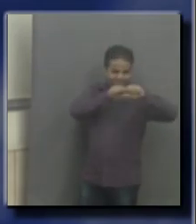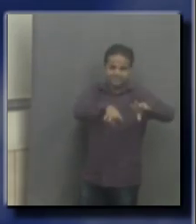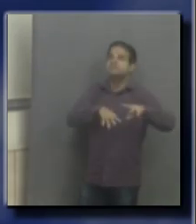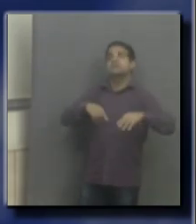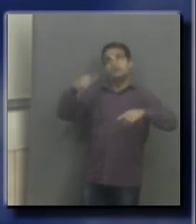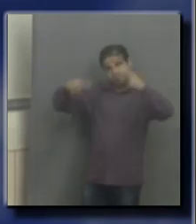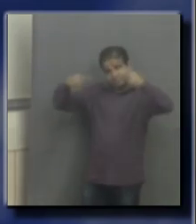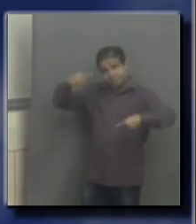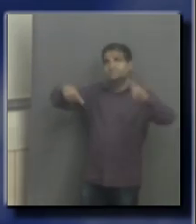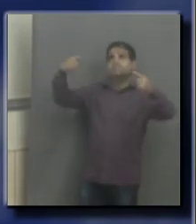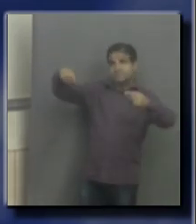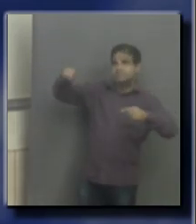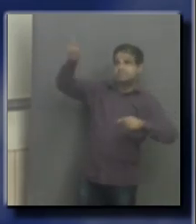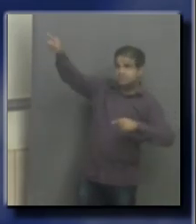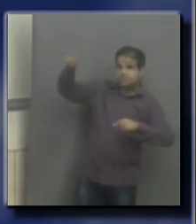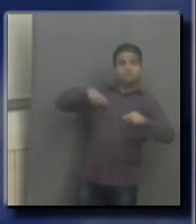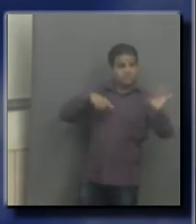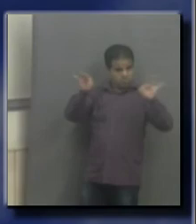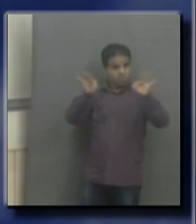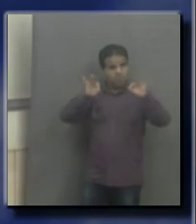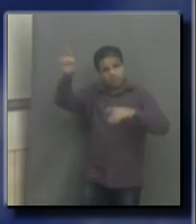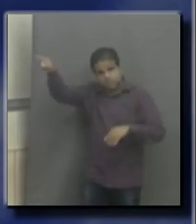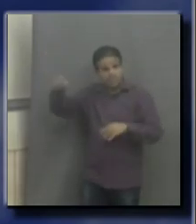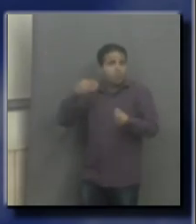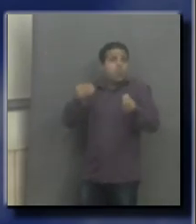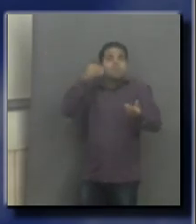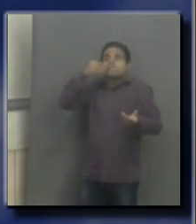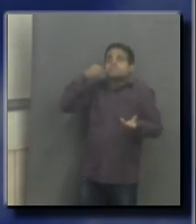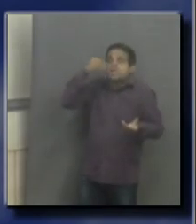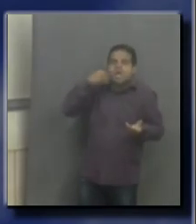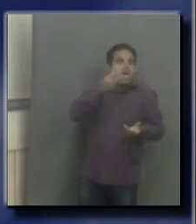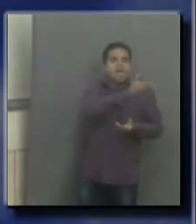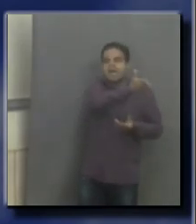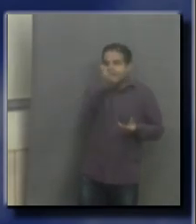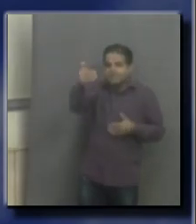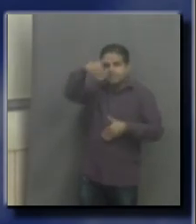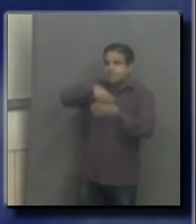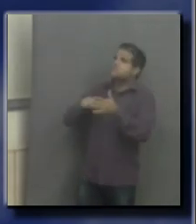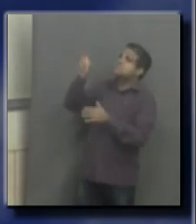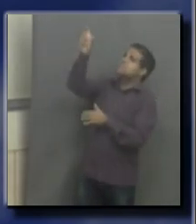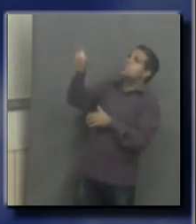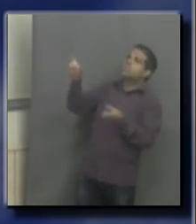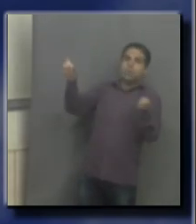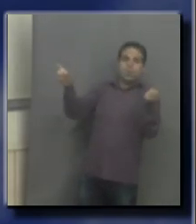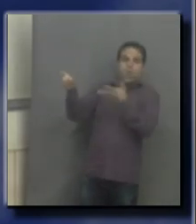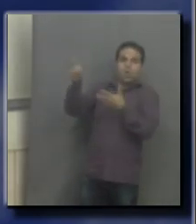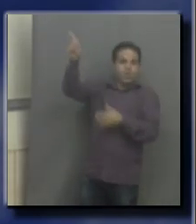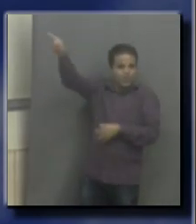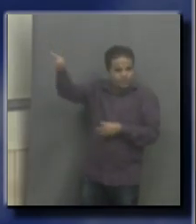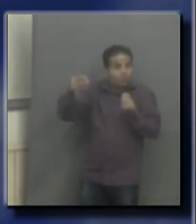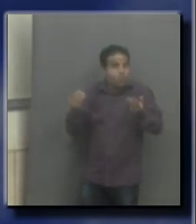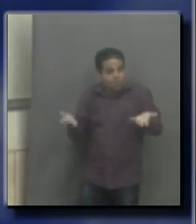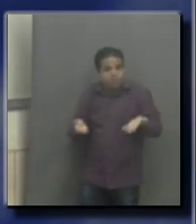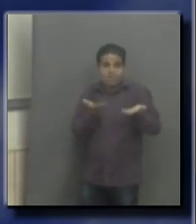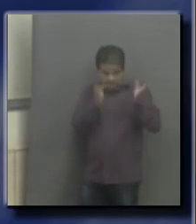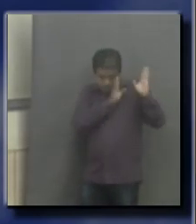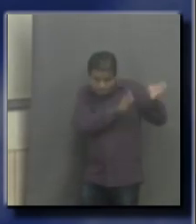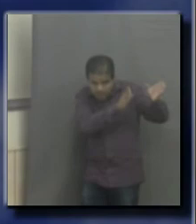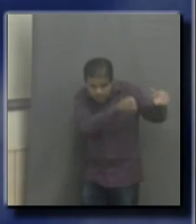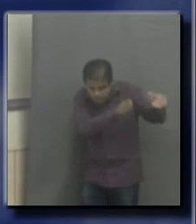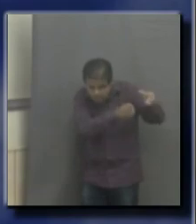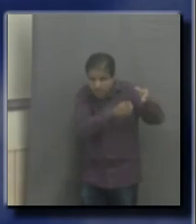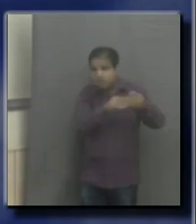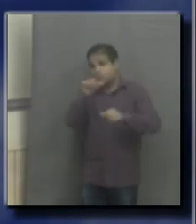projeto complementar. Como é que tem sido a experiência dentro desse modelo atual? A gente quer mantê-lo, a gente